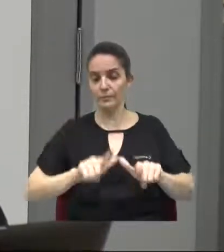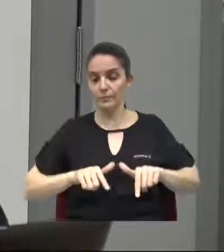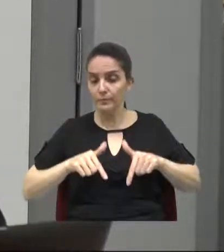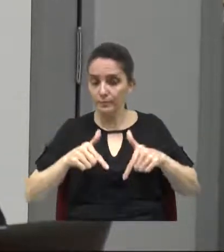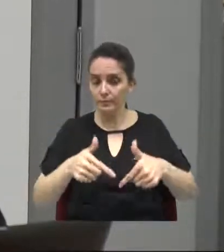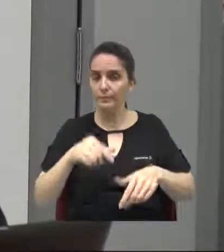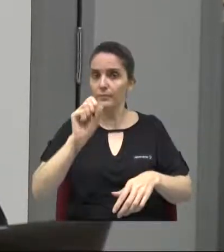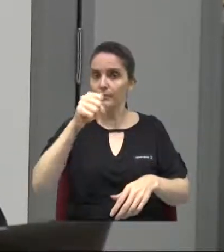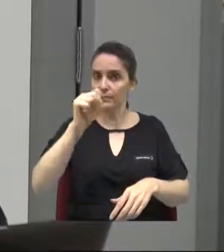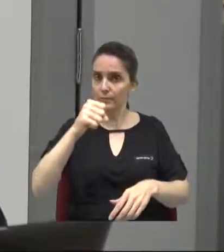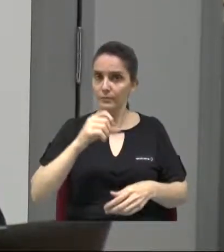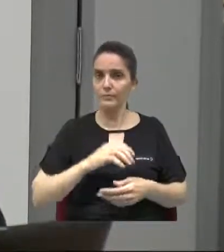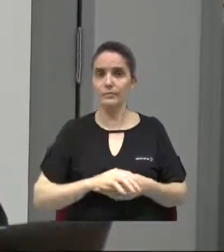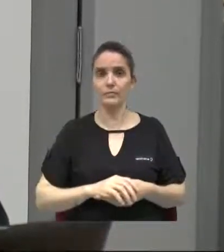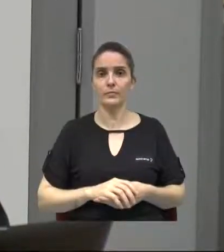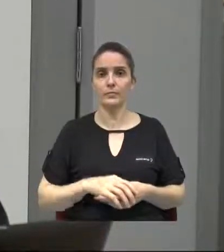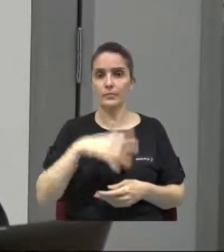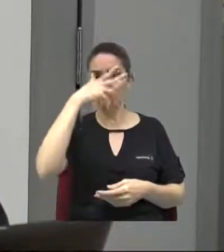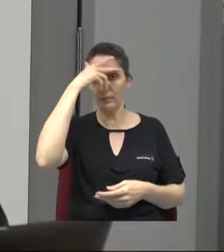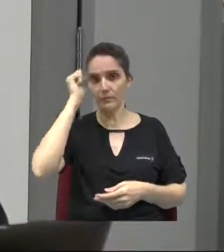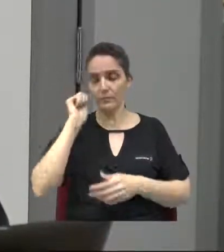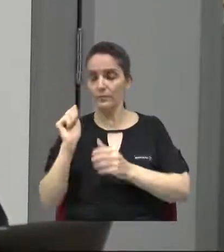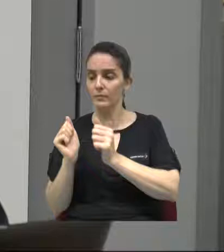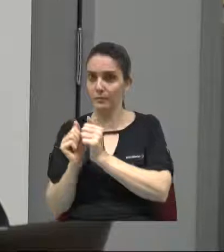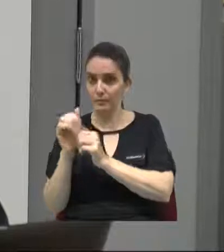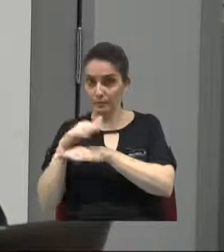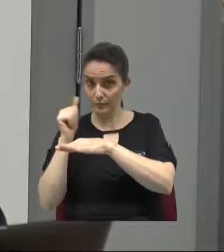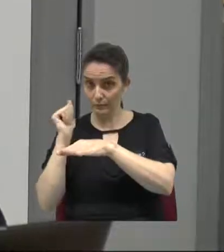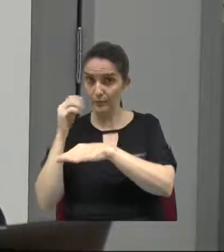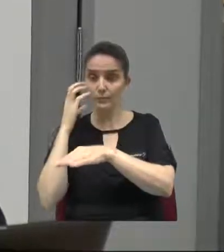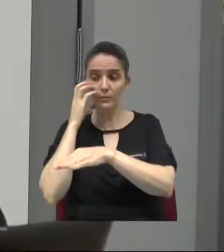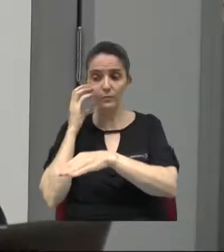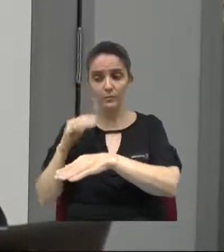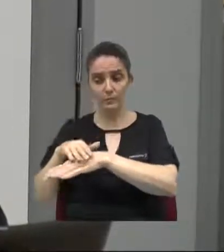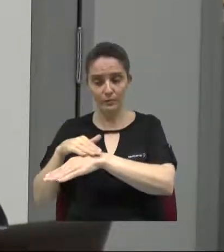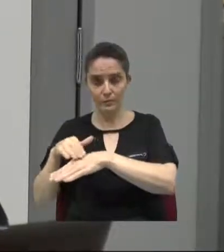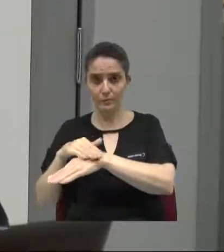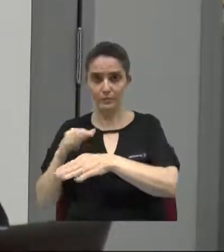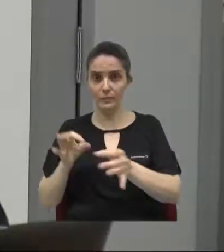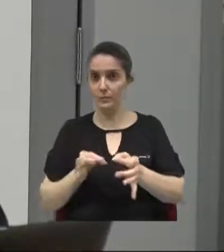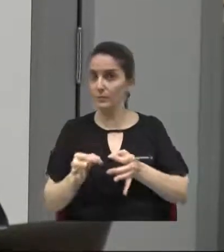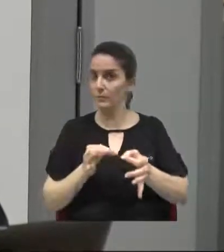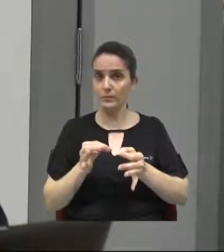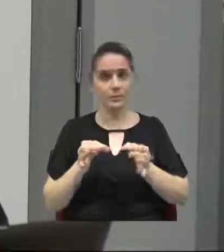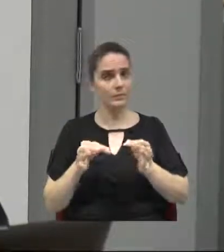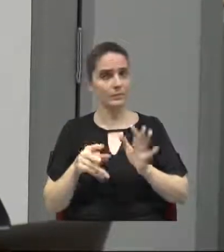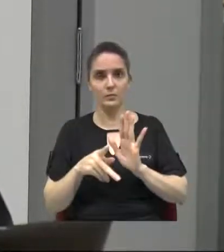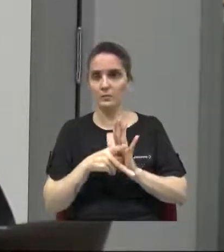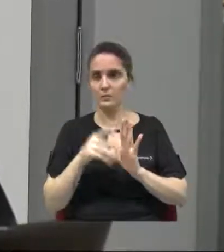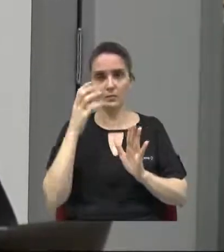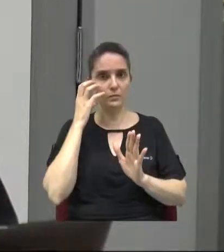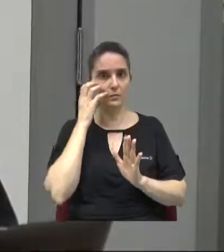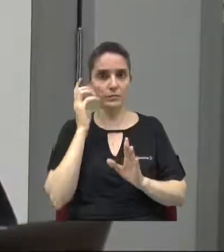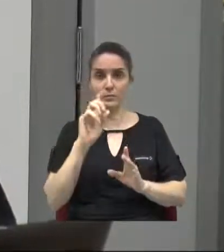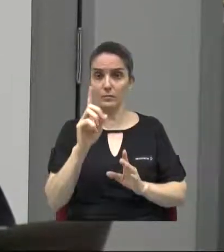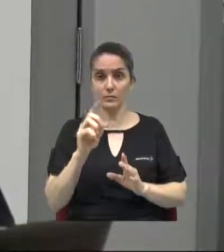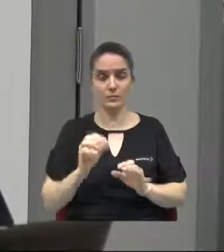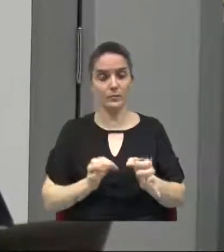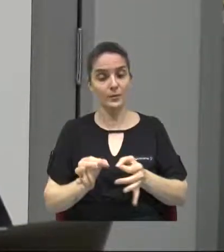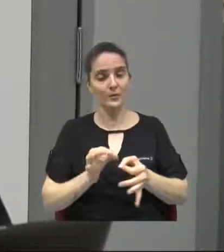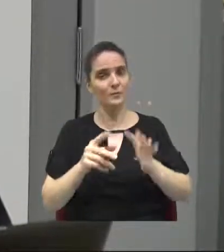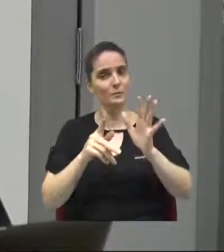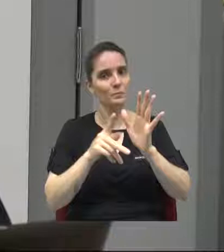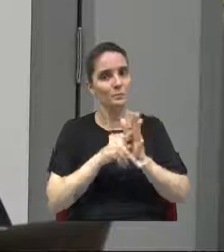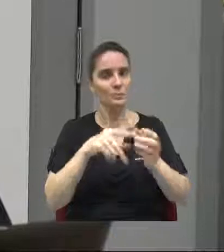e falar, senta aqui, vamos pôr seu projeto para funcionar. O projeto não é do Dr. Marcelo, o projeto é para a cidade de Limeira. E tenho certeza que